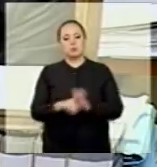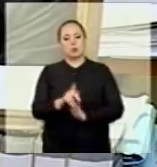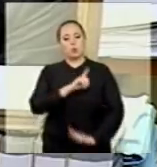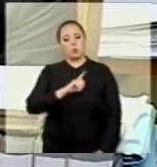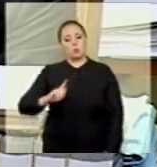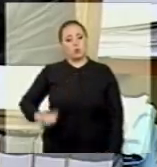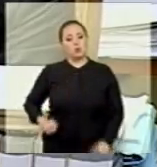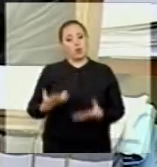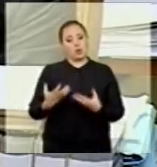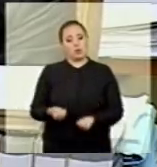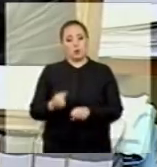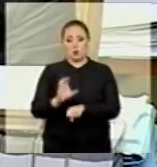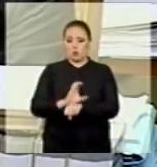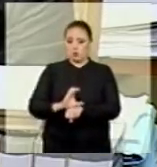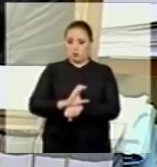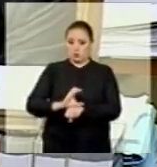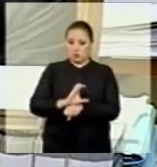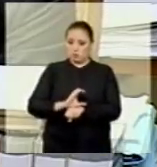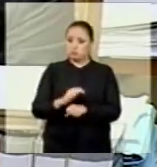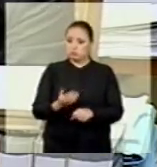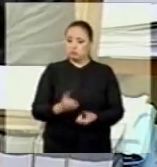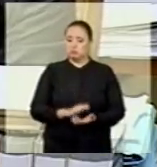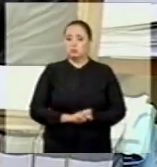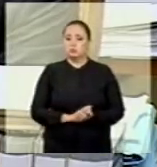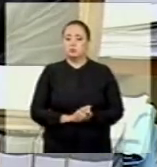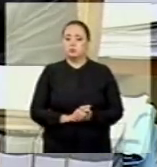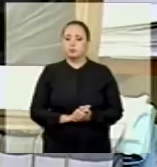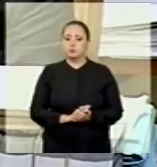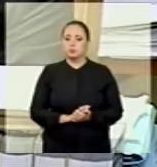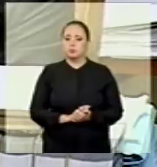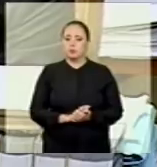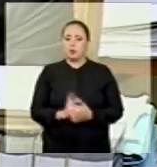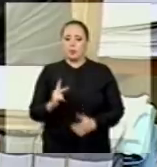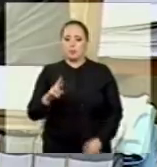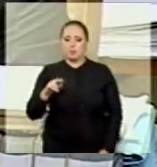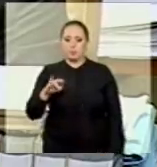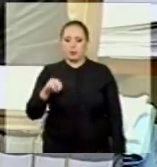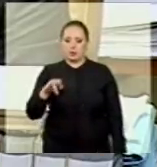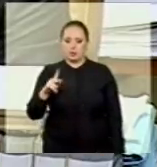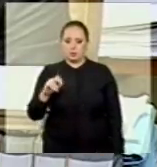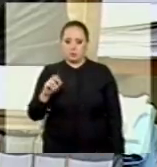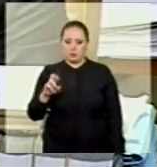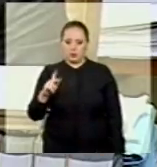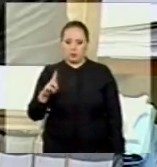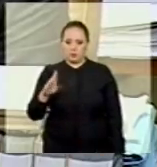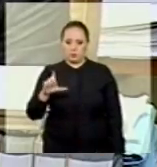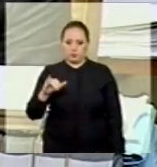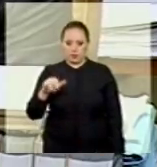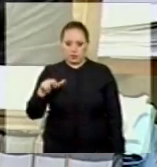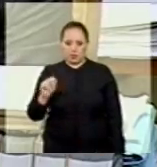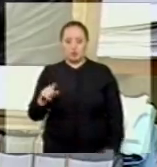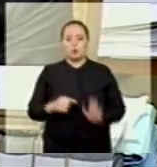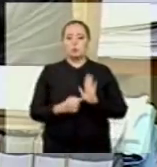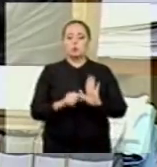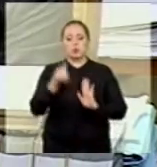adotada pela Constituição Federal. O princípio republicano exprime, a partir da ideia central que lhe é